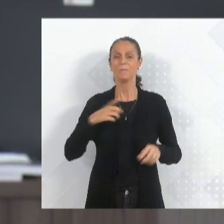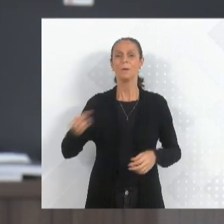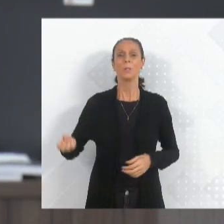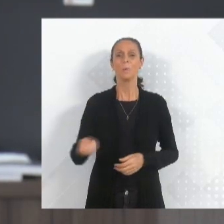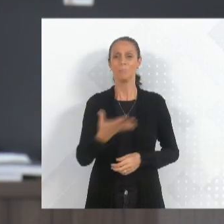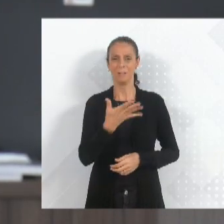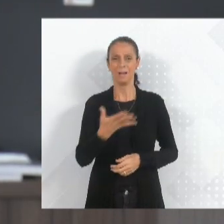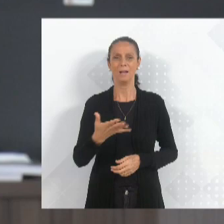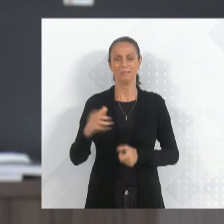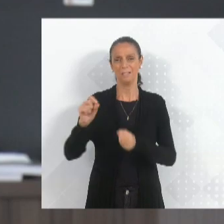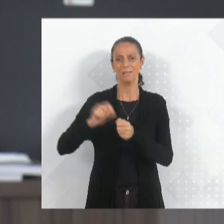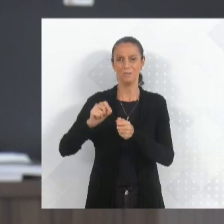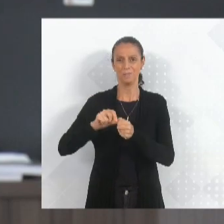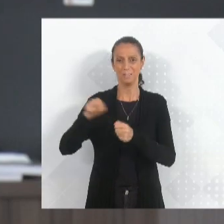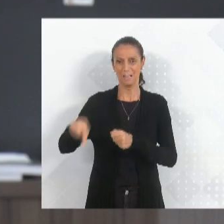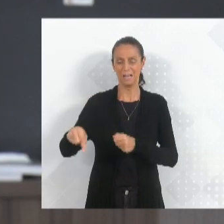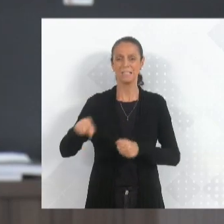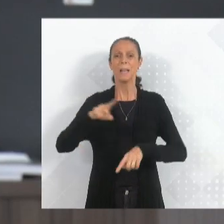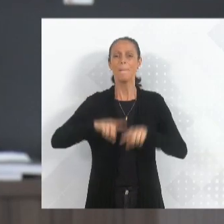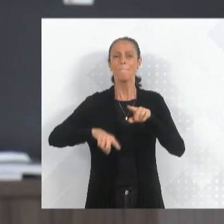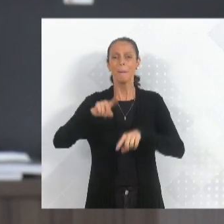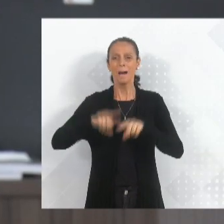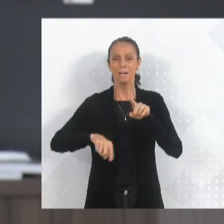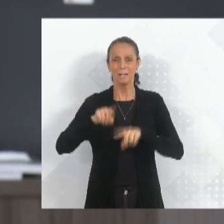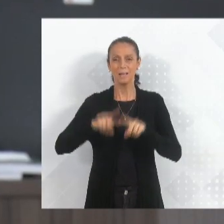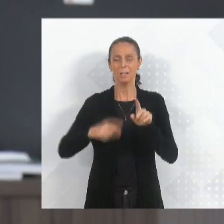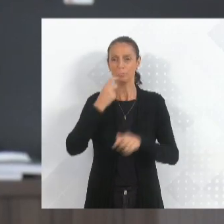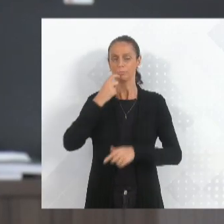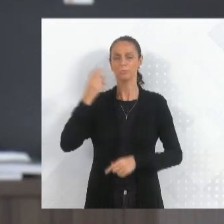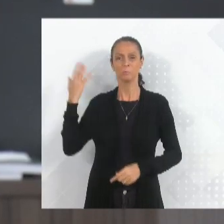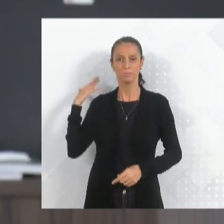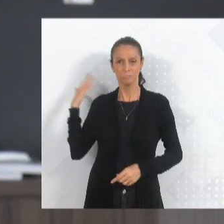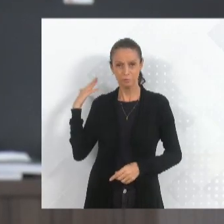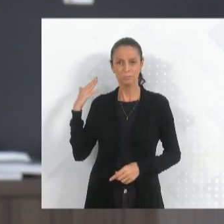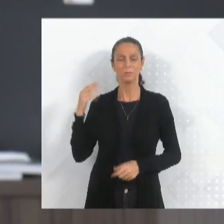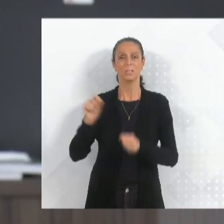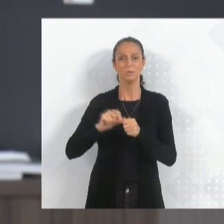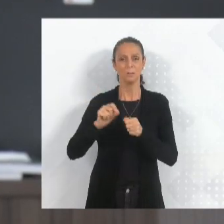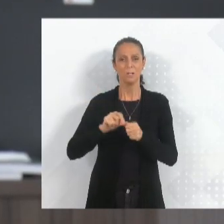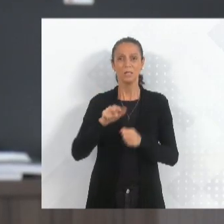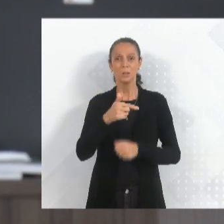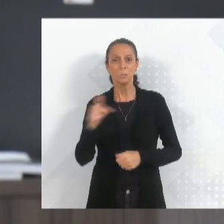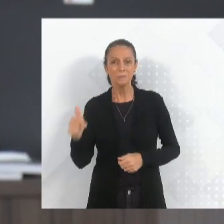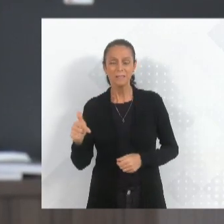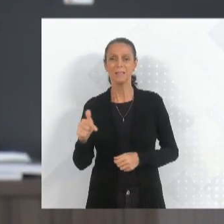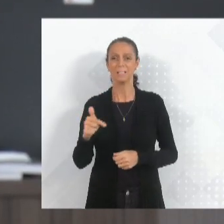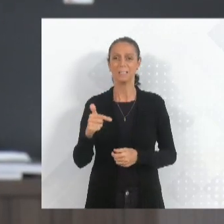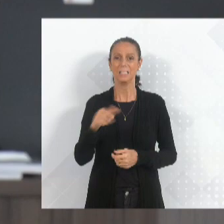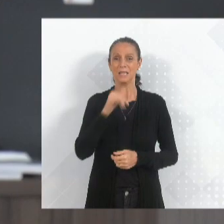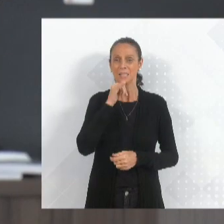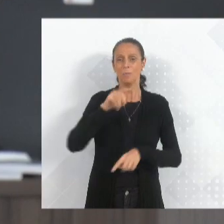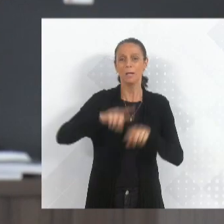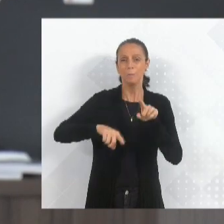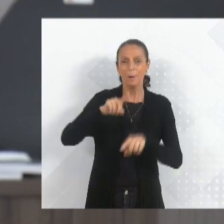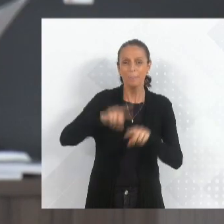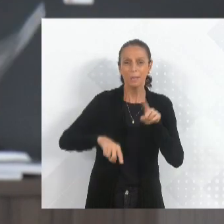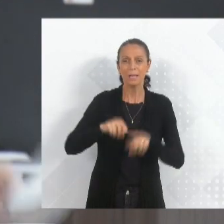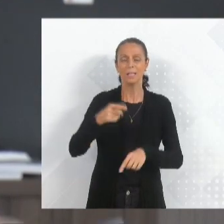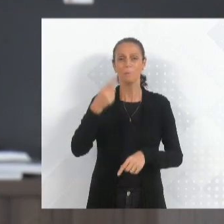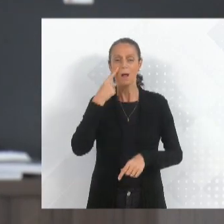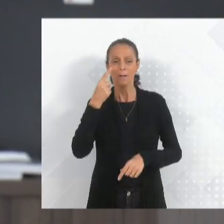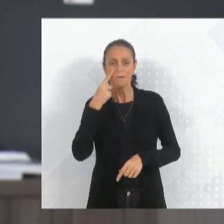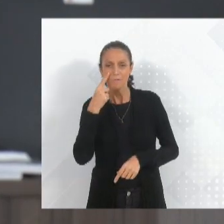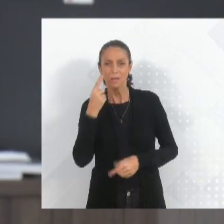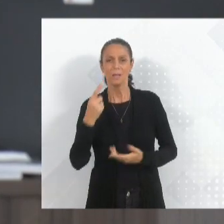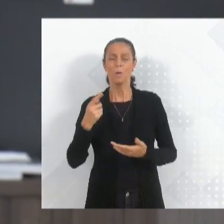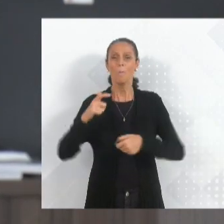que foi implementado, esses aparelhos que recentemente foram instalados, nos casos eles não possuem sensores para diagnosticar